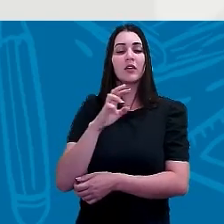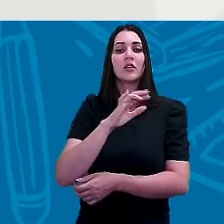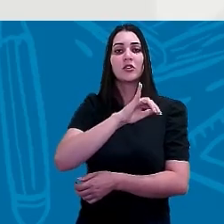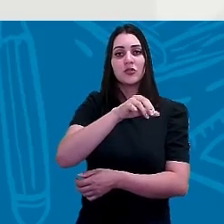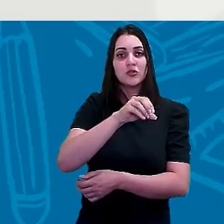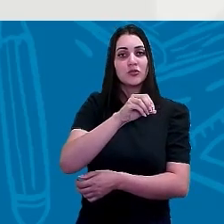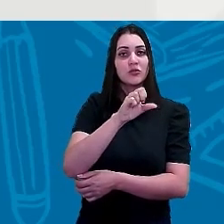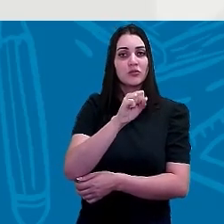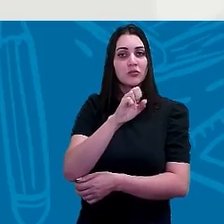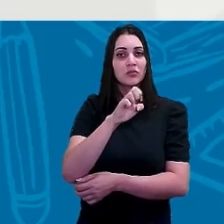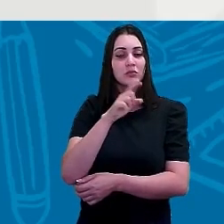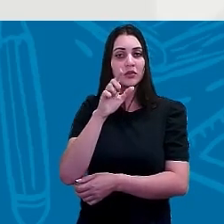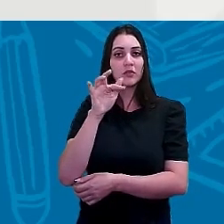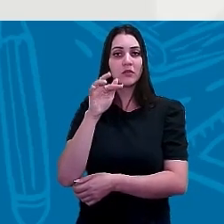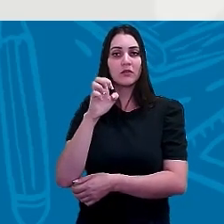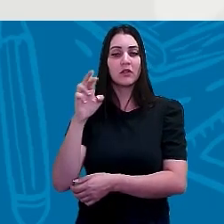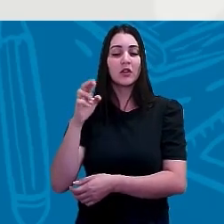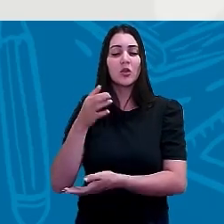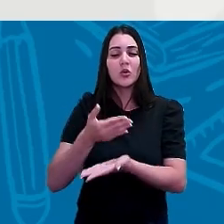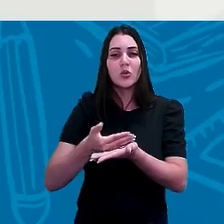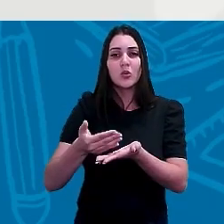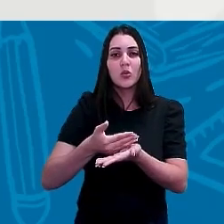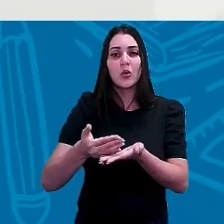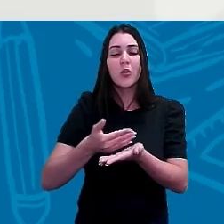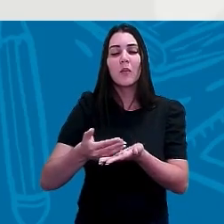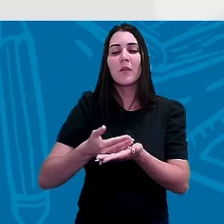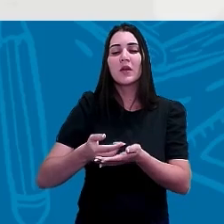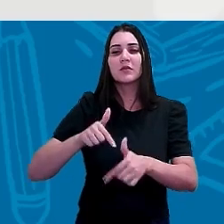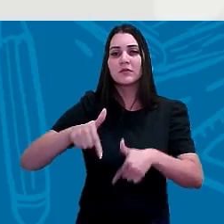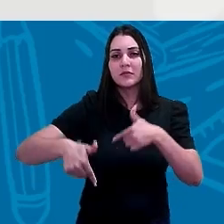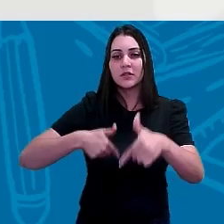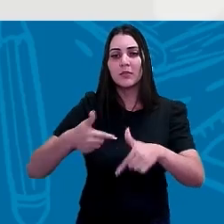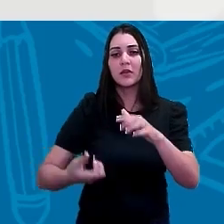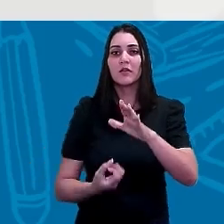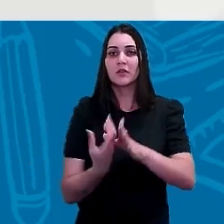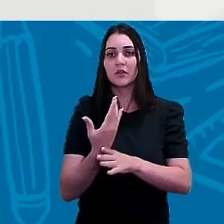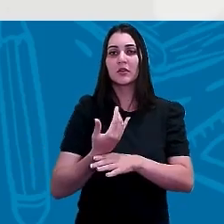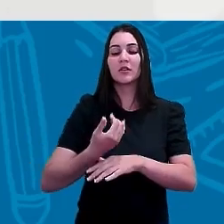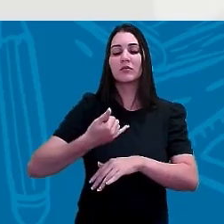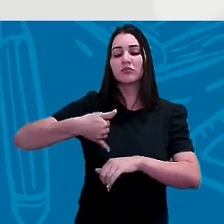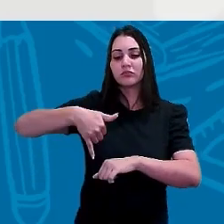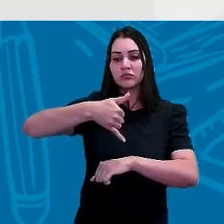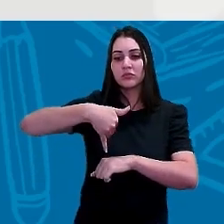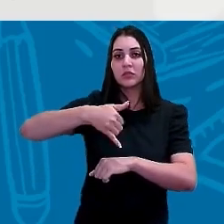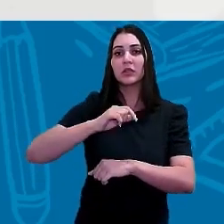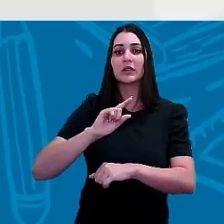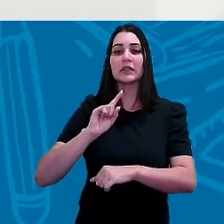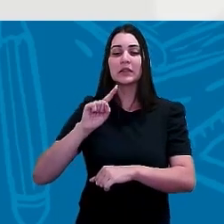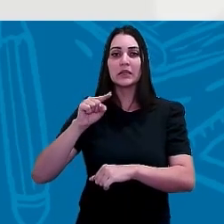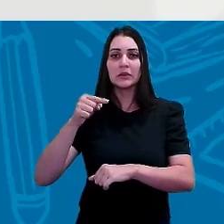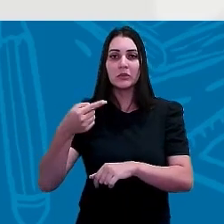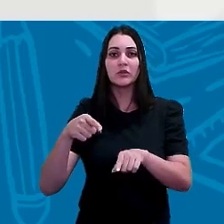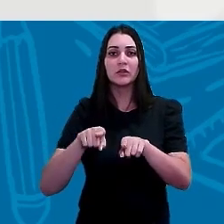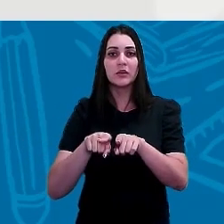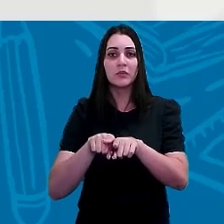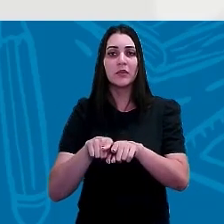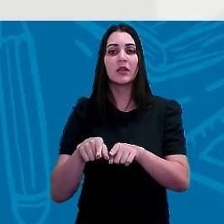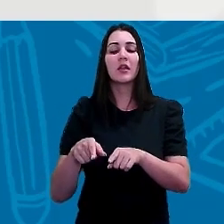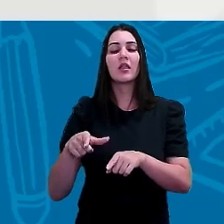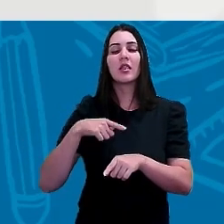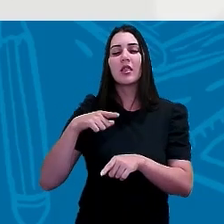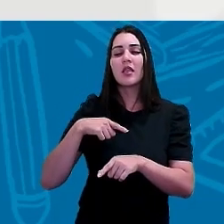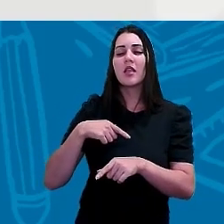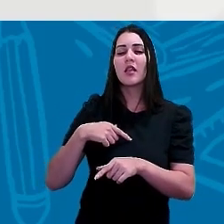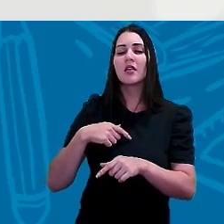início, trabalhava com a fabricação de vinagre e de bebidas à base de maracujá e genipapo, além do engarrafamento da